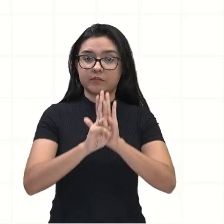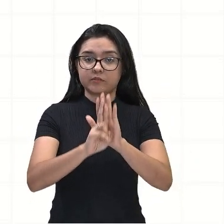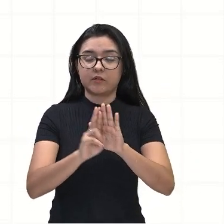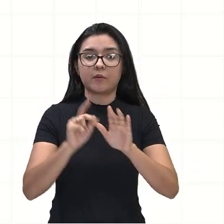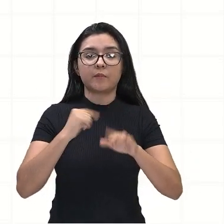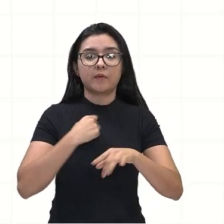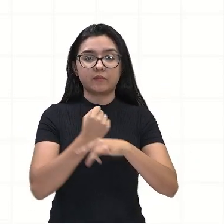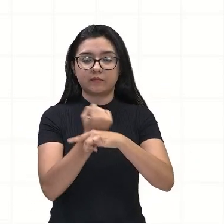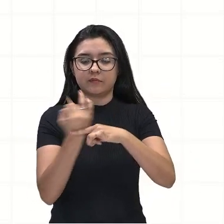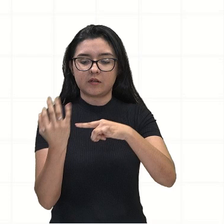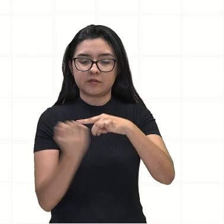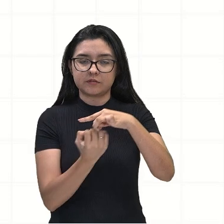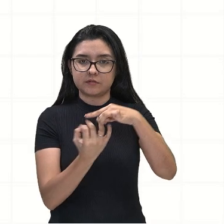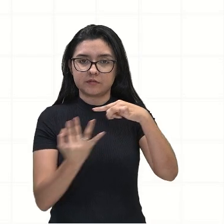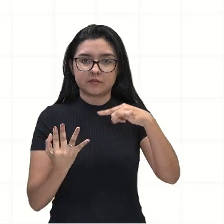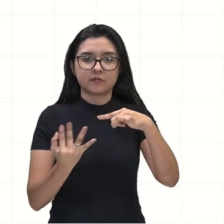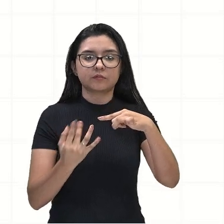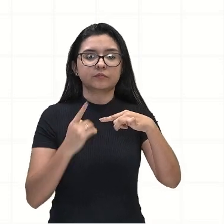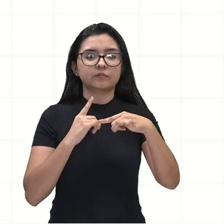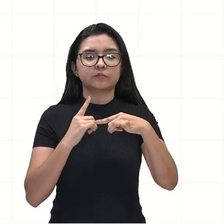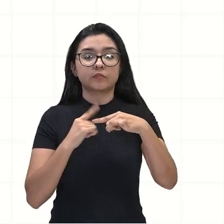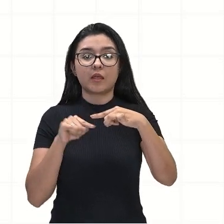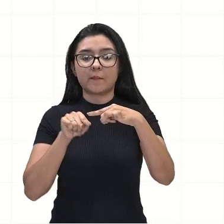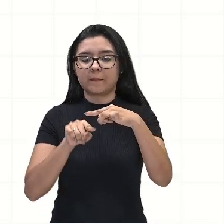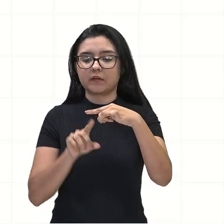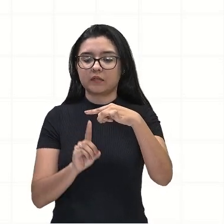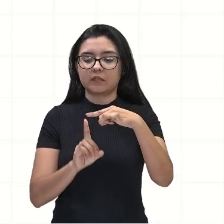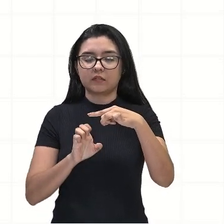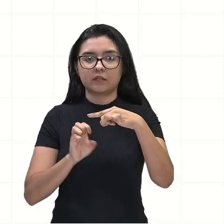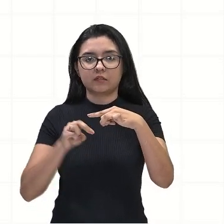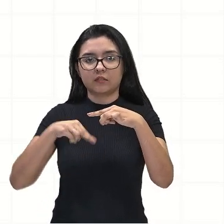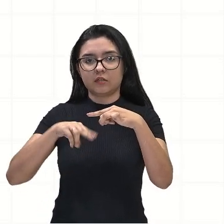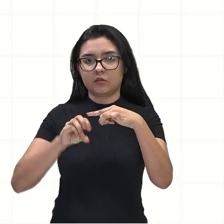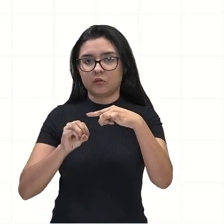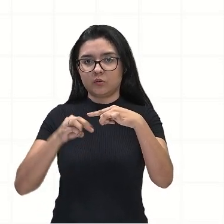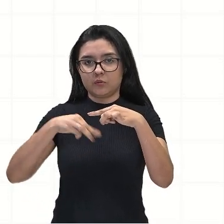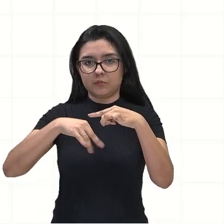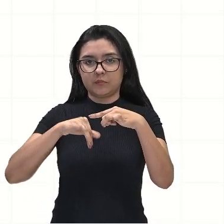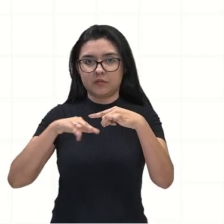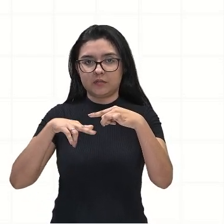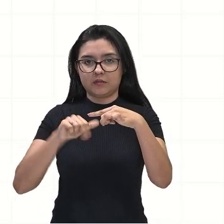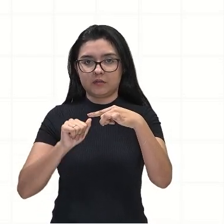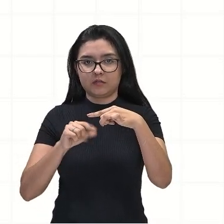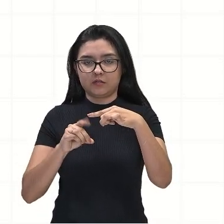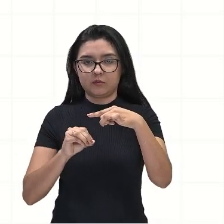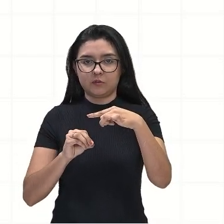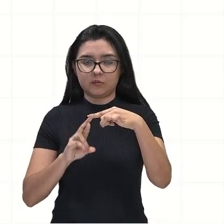fração na parte de baixo, que é o que nós chamamos de